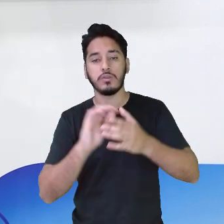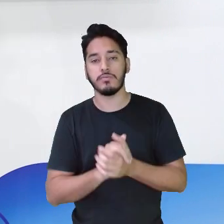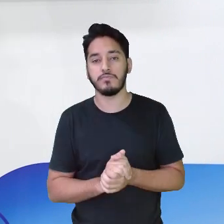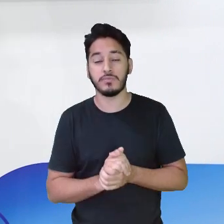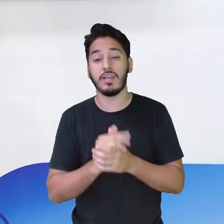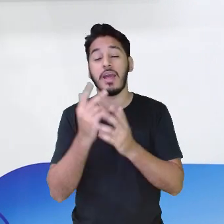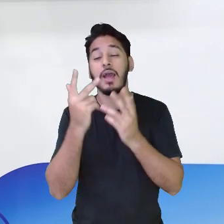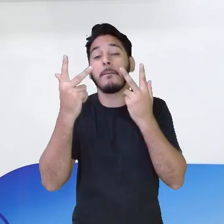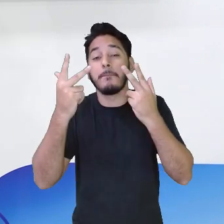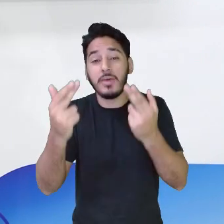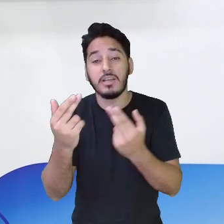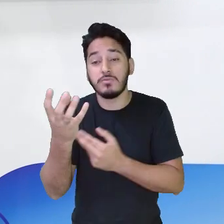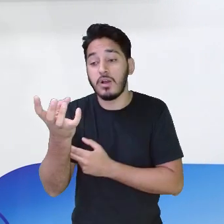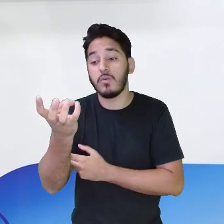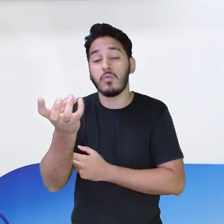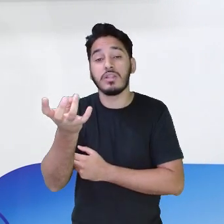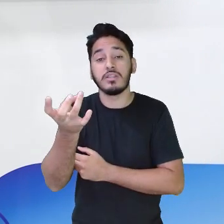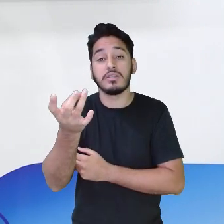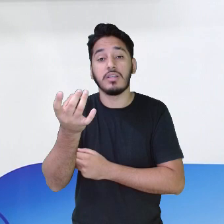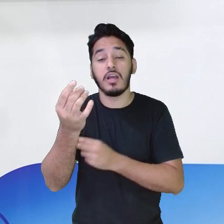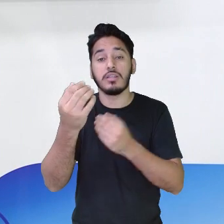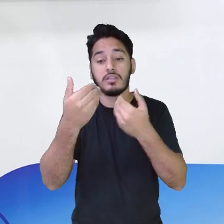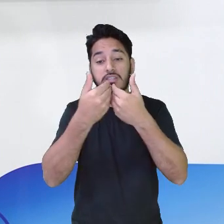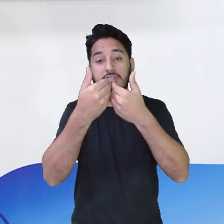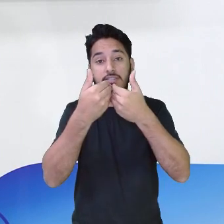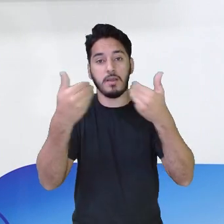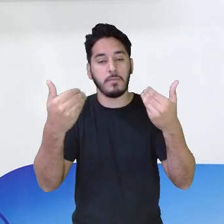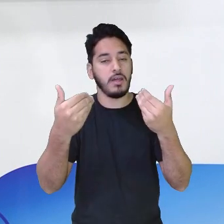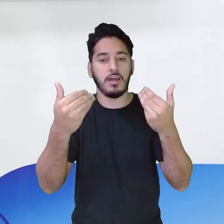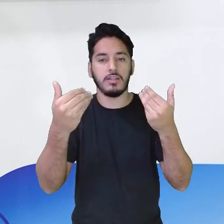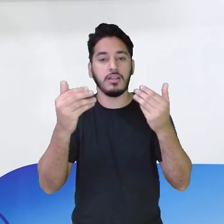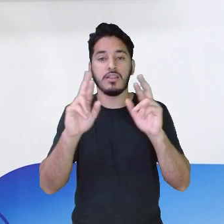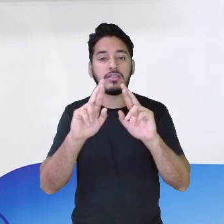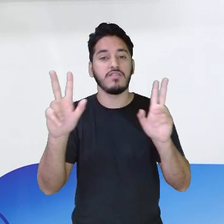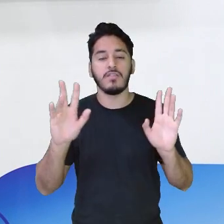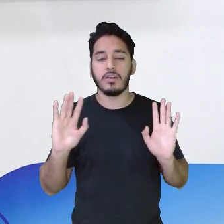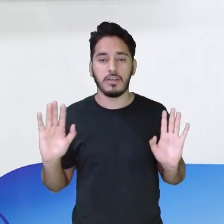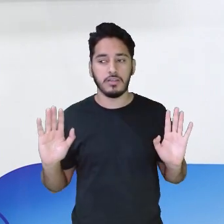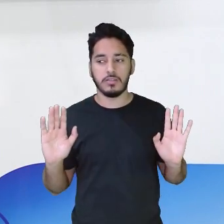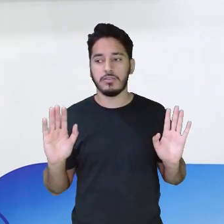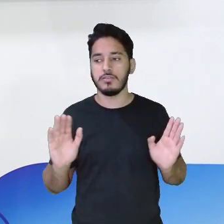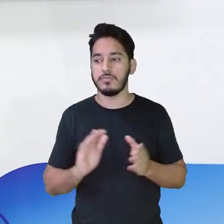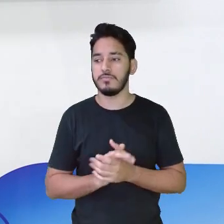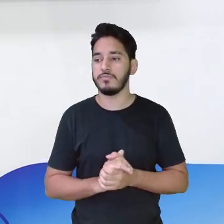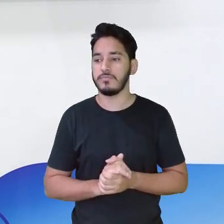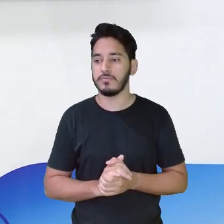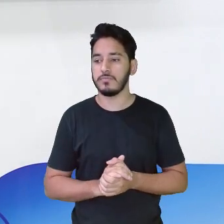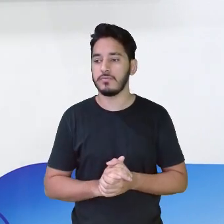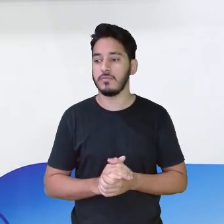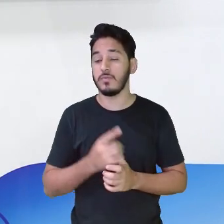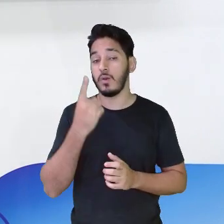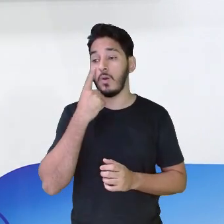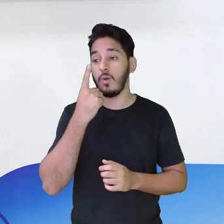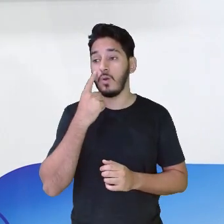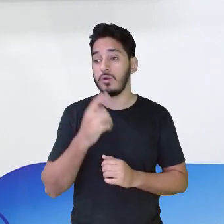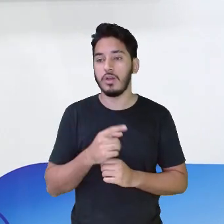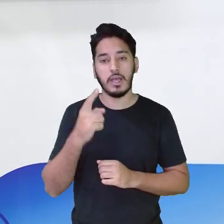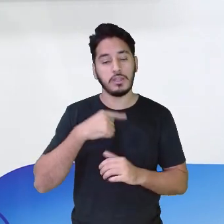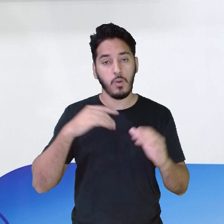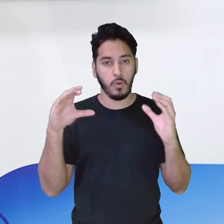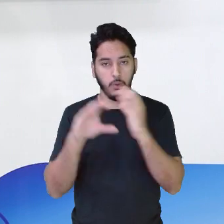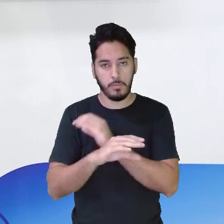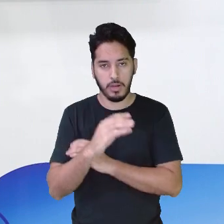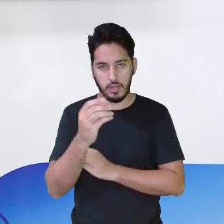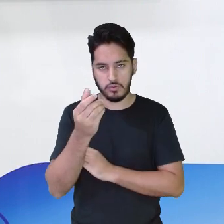a mesma quantidade dividida de forma diferente. Aqui eu tenho um exemplo, ó. Não é o meu